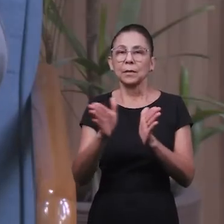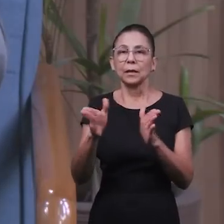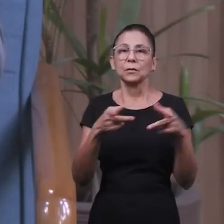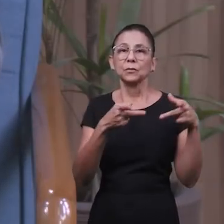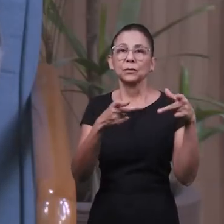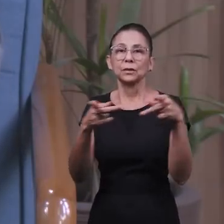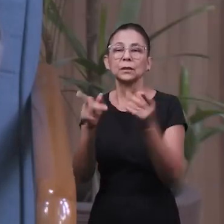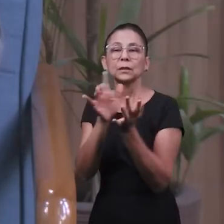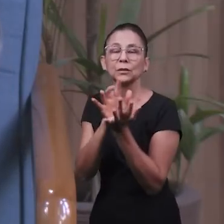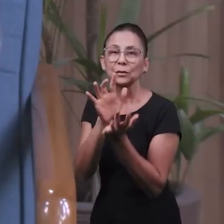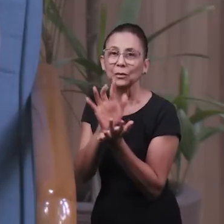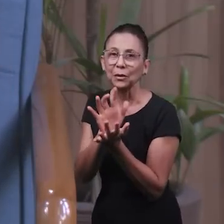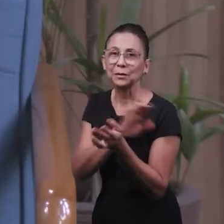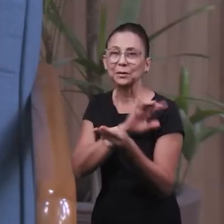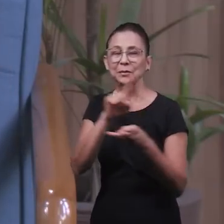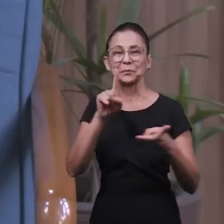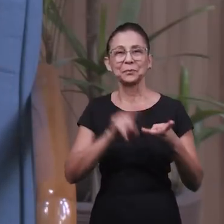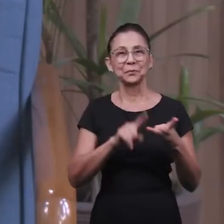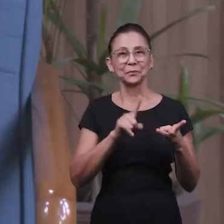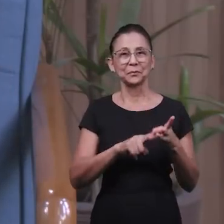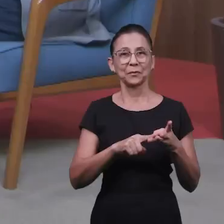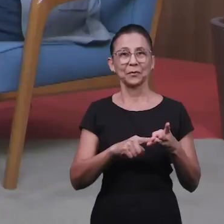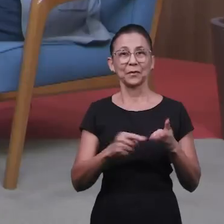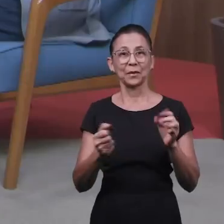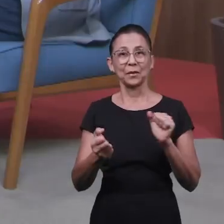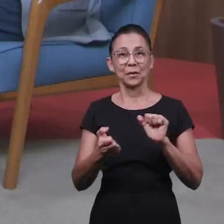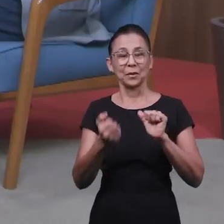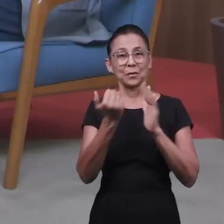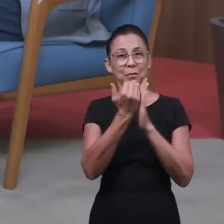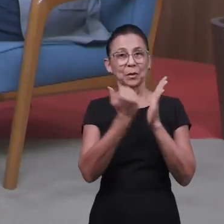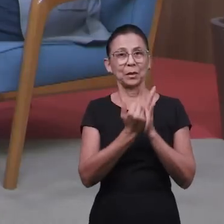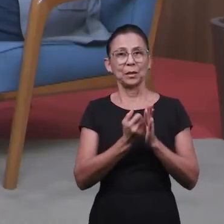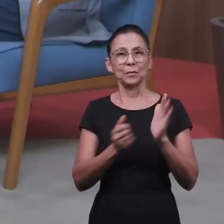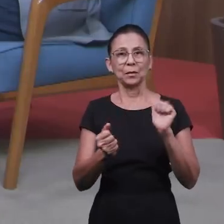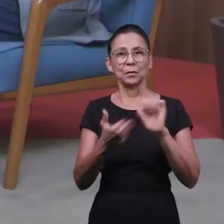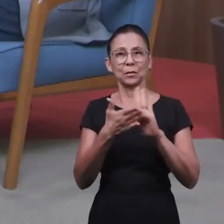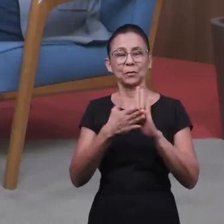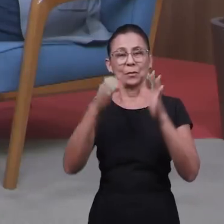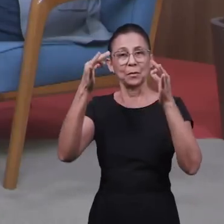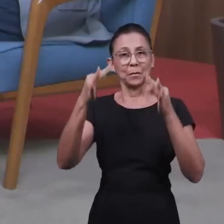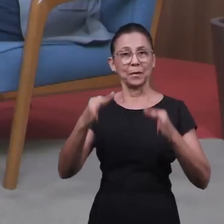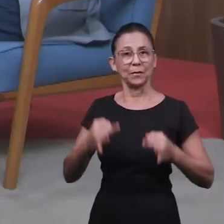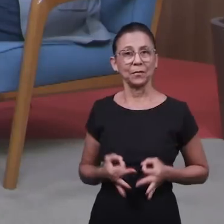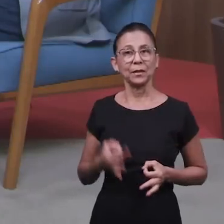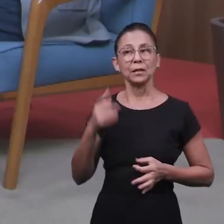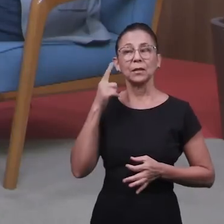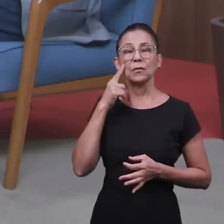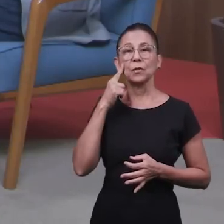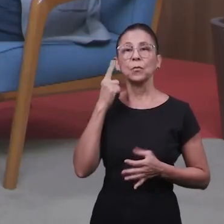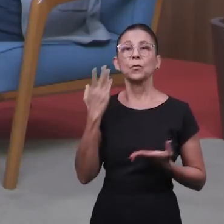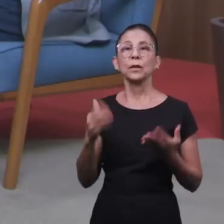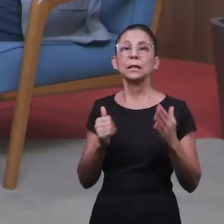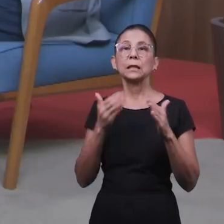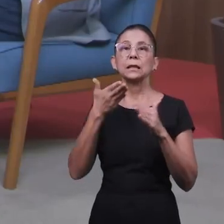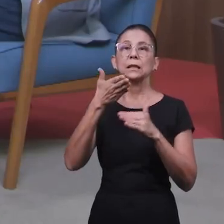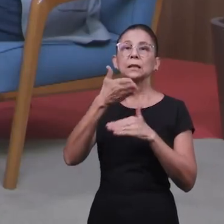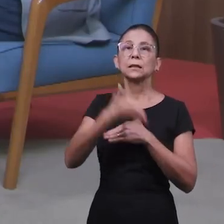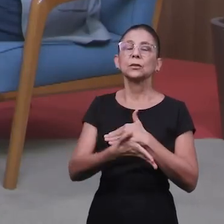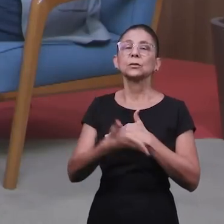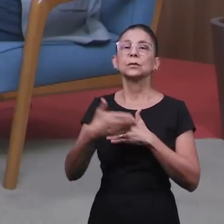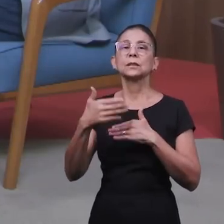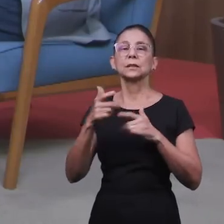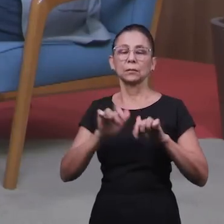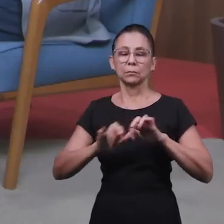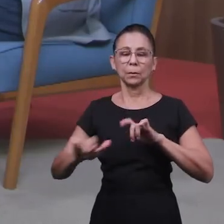na acessibilidade aos idosos. No quadro Perfeito Louvor, a tia Janaína Zumac vai ensinar a